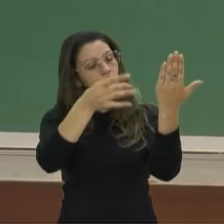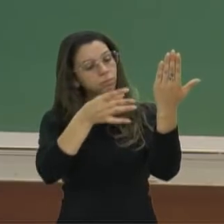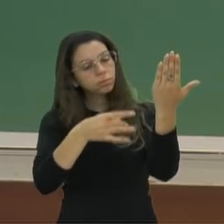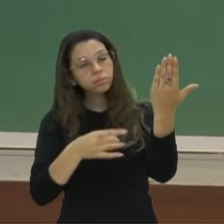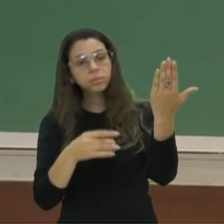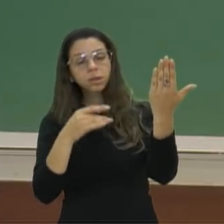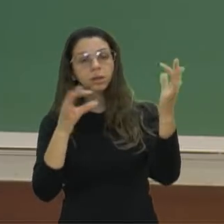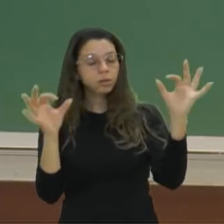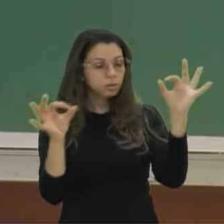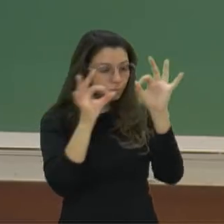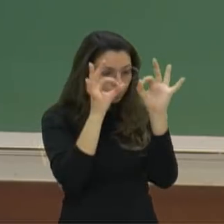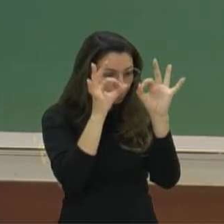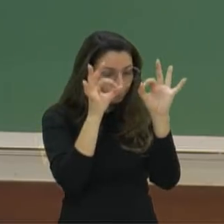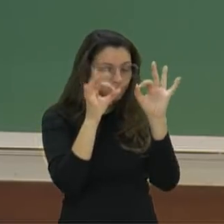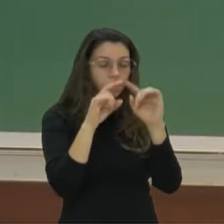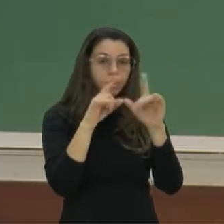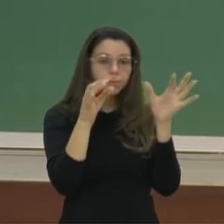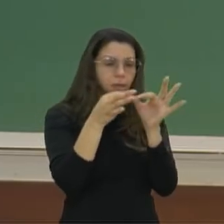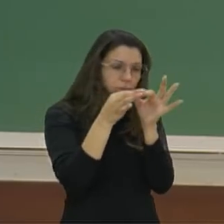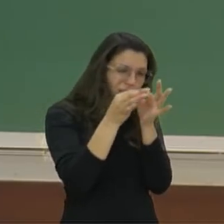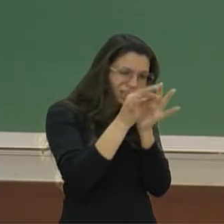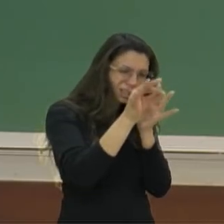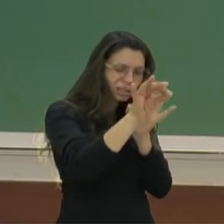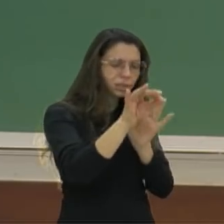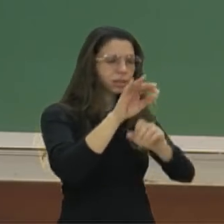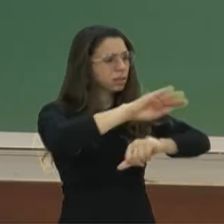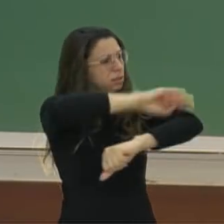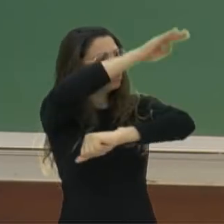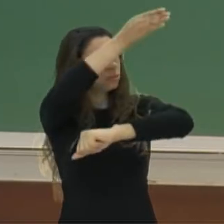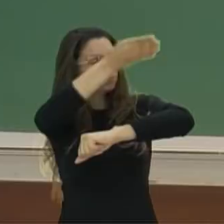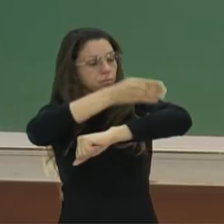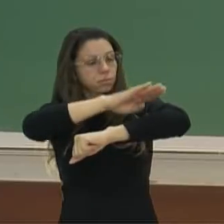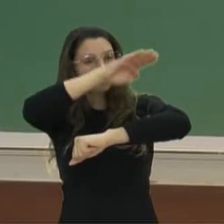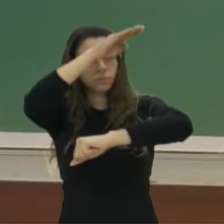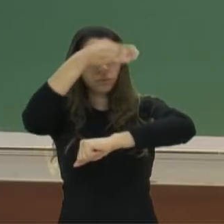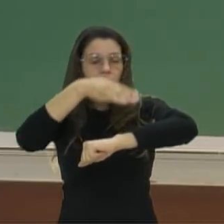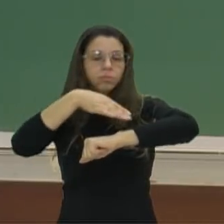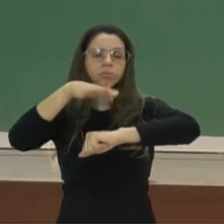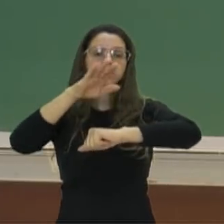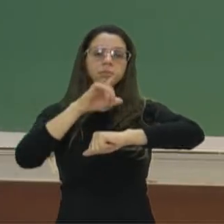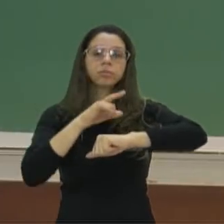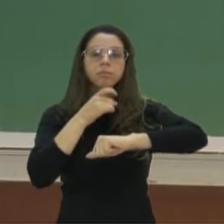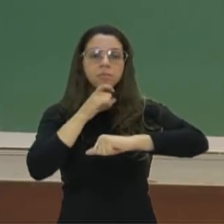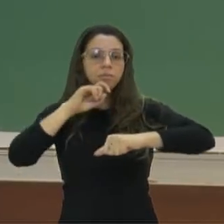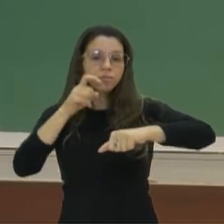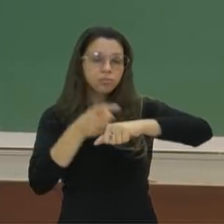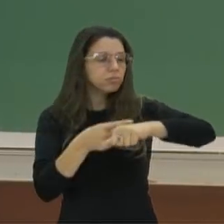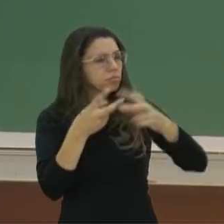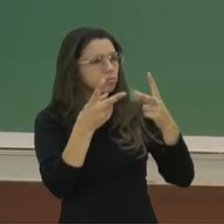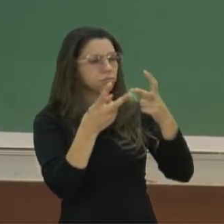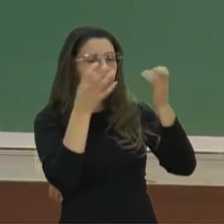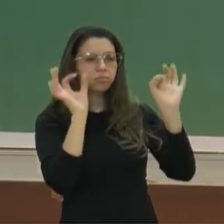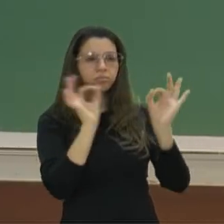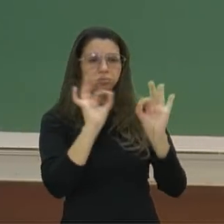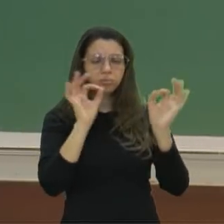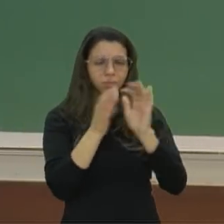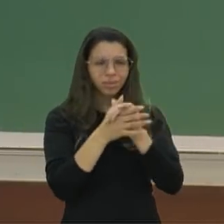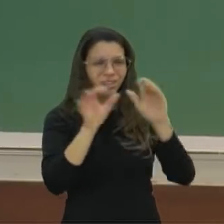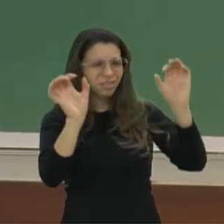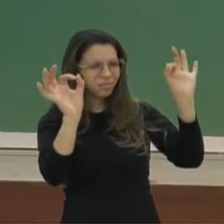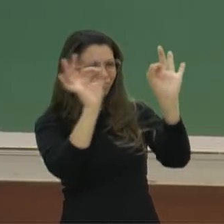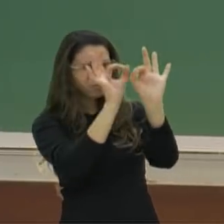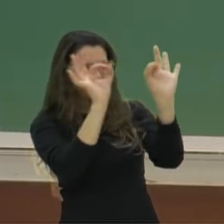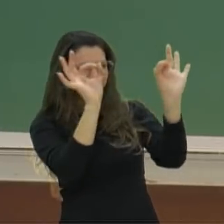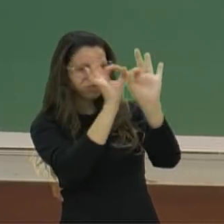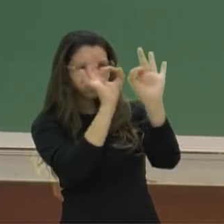bem focado. Mas eu quero olhar lá longe, aquela montanha cheia de gelo. Eu não consigo perceber. Olha como está